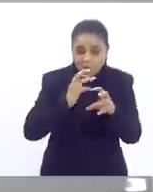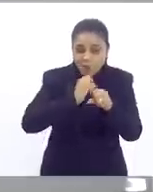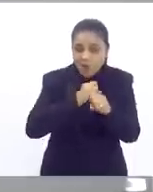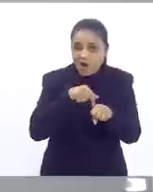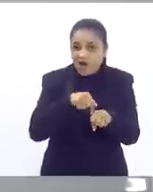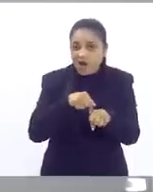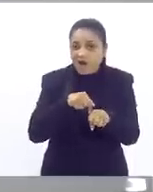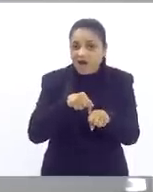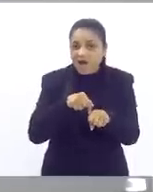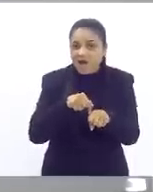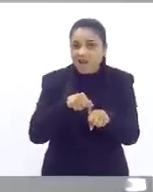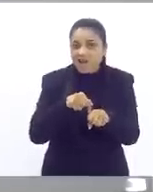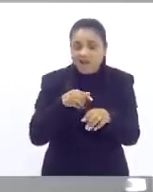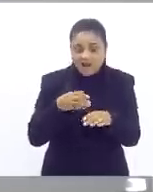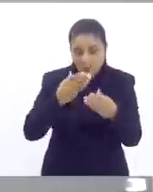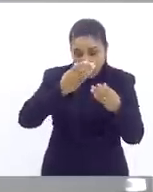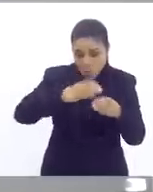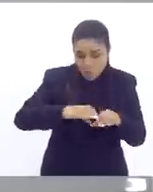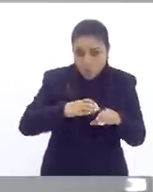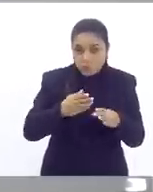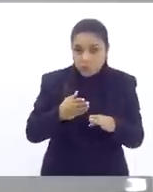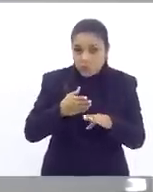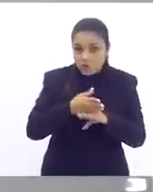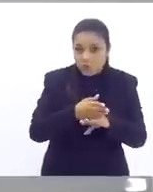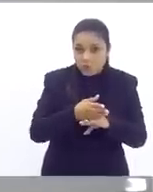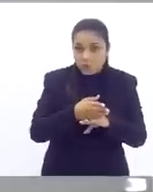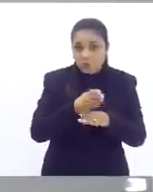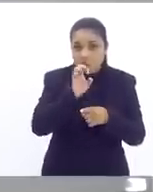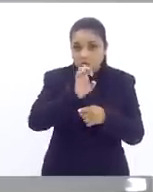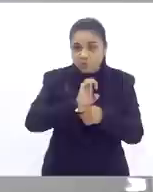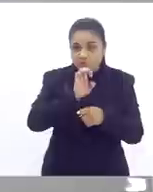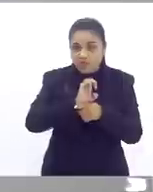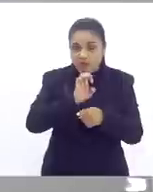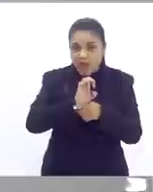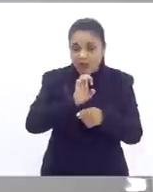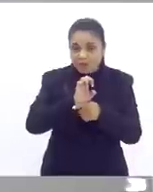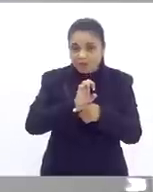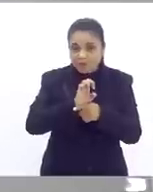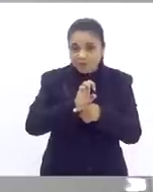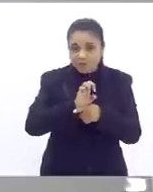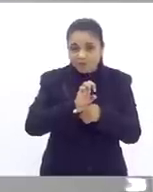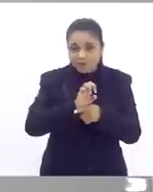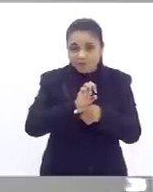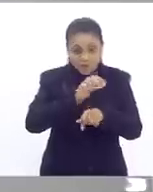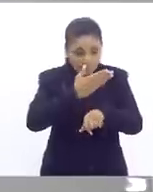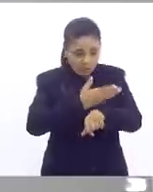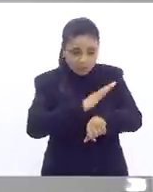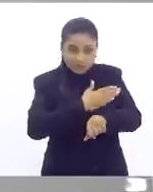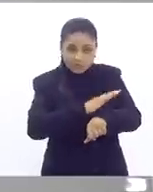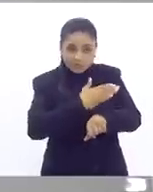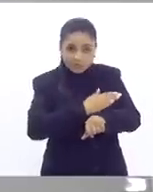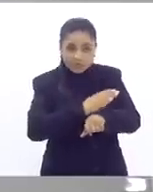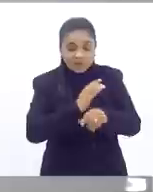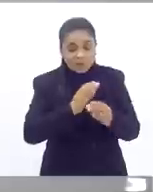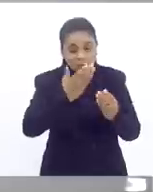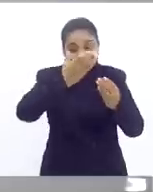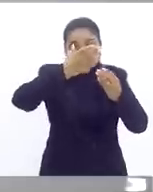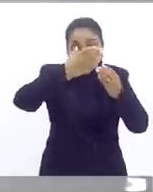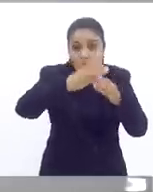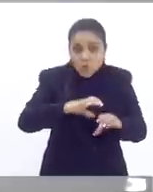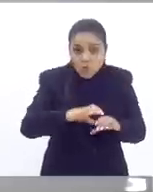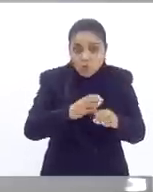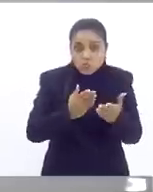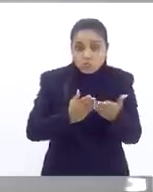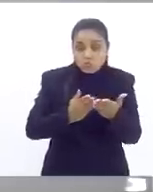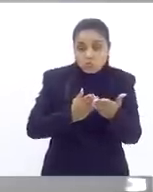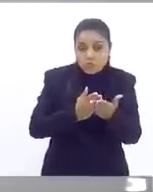no estado como celetista em seguida faz um concurso público e